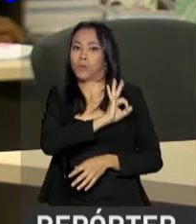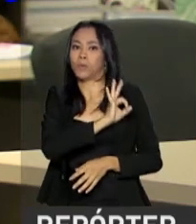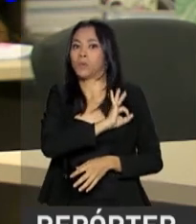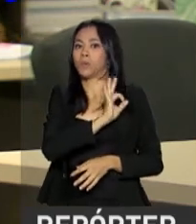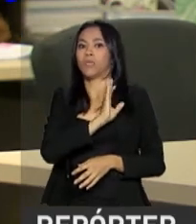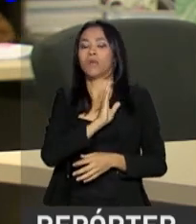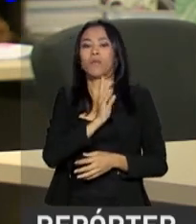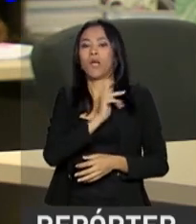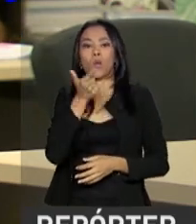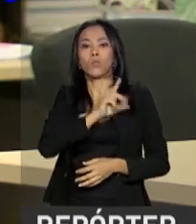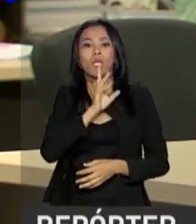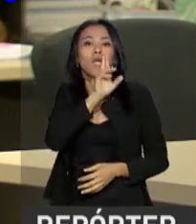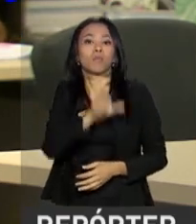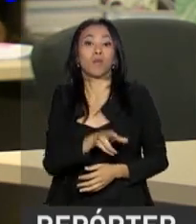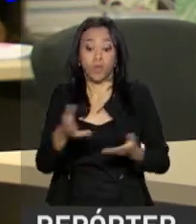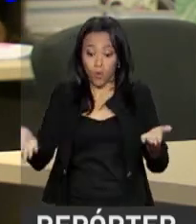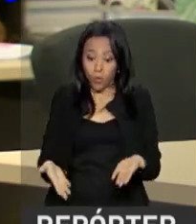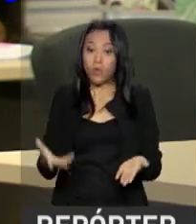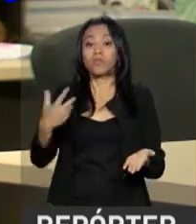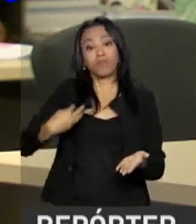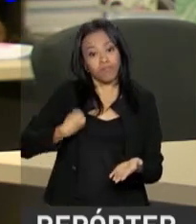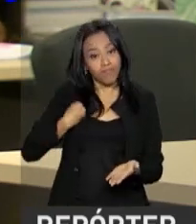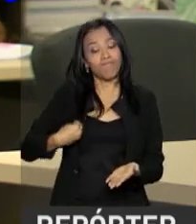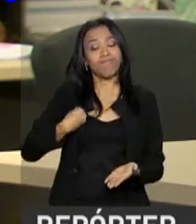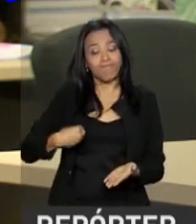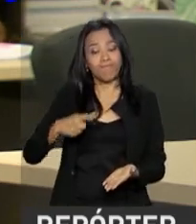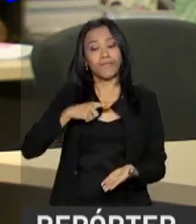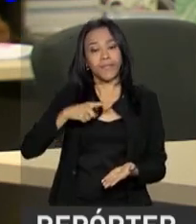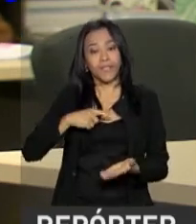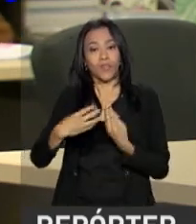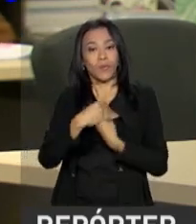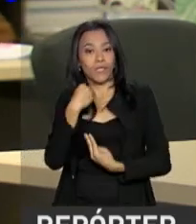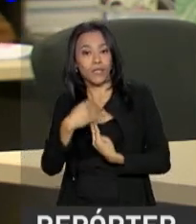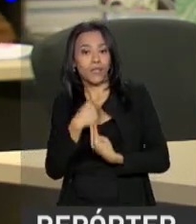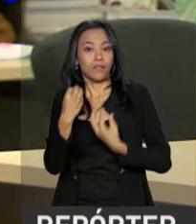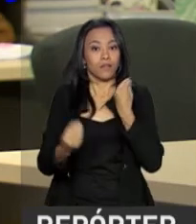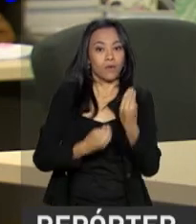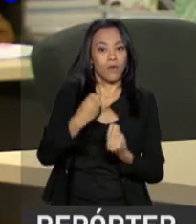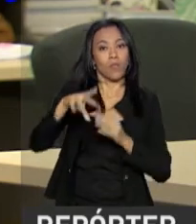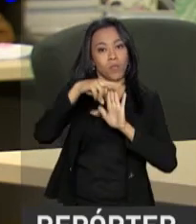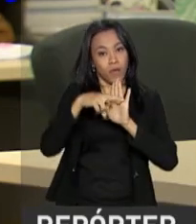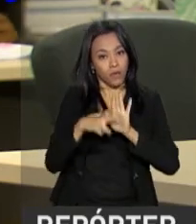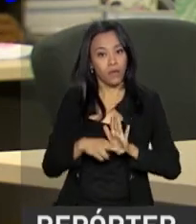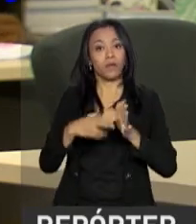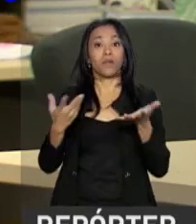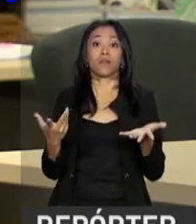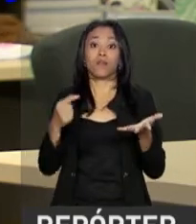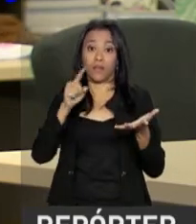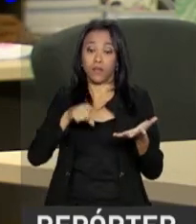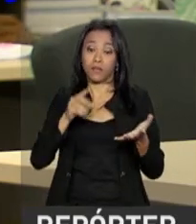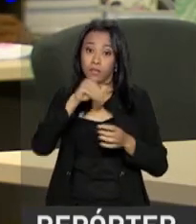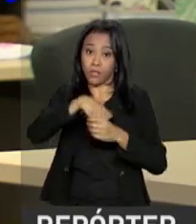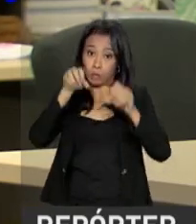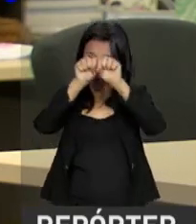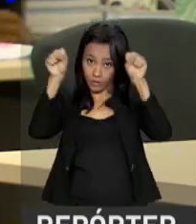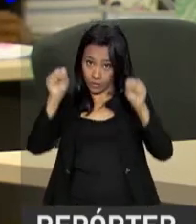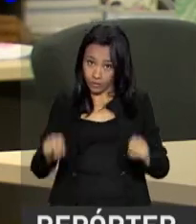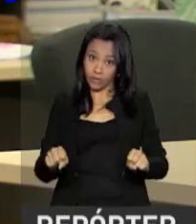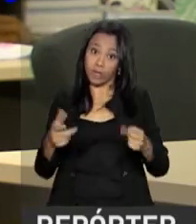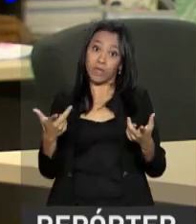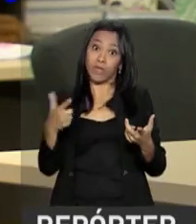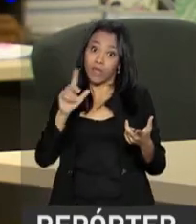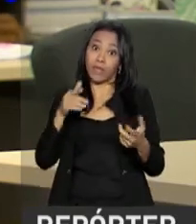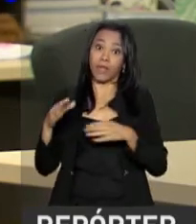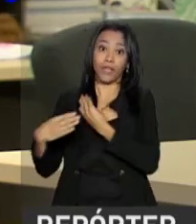prazo de resposta o cidadão hoje a gente já tem um normativo que orienta o normativo normativo de um órgão de controle de peso como seja o